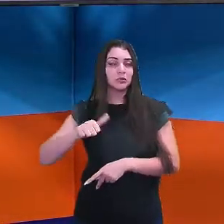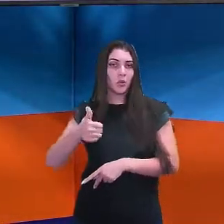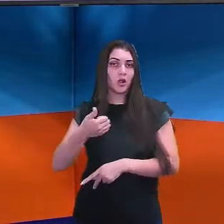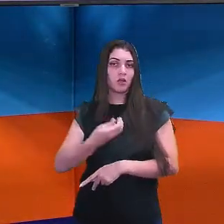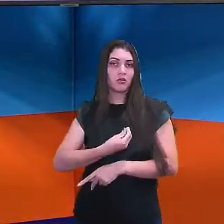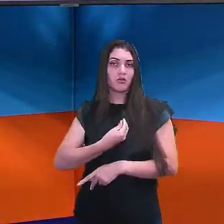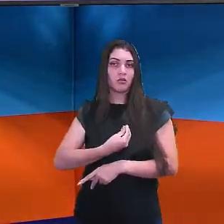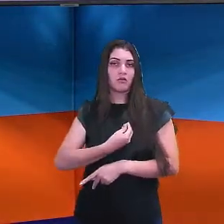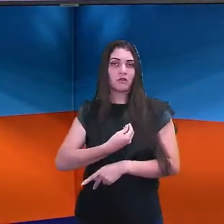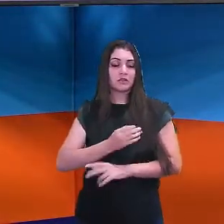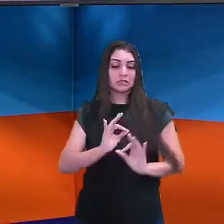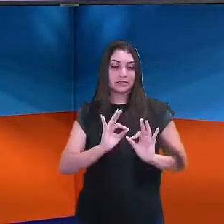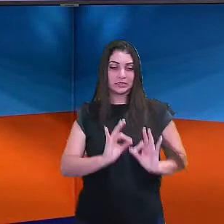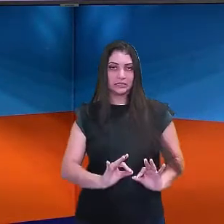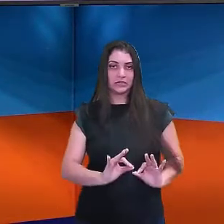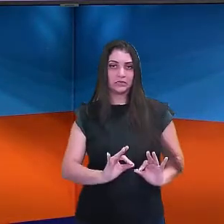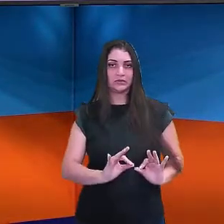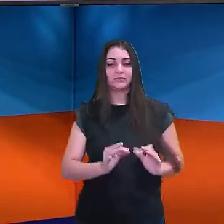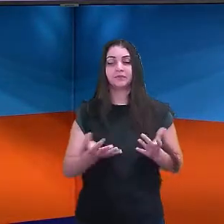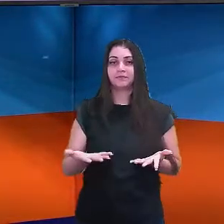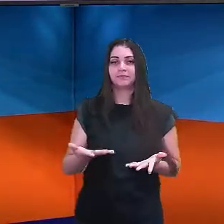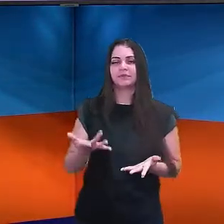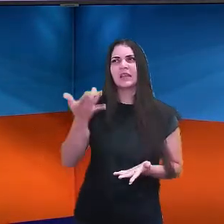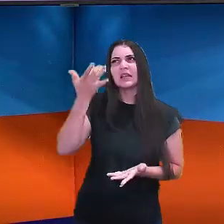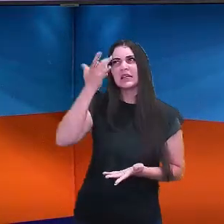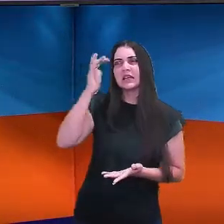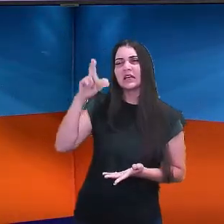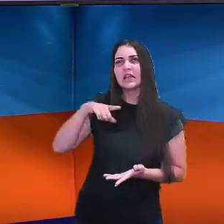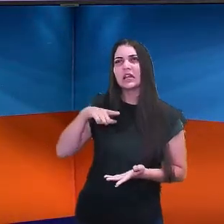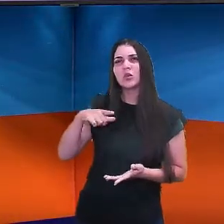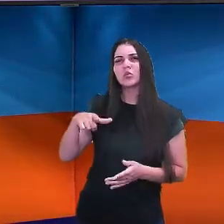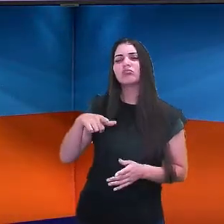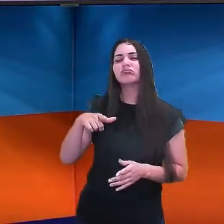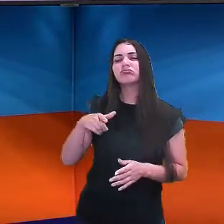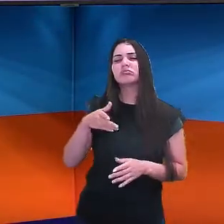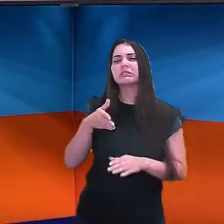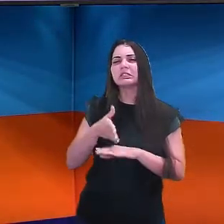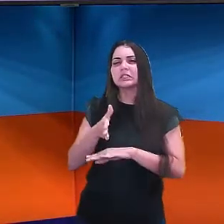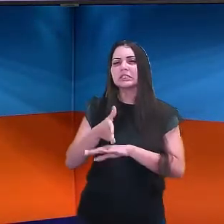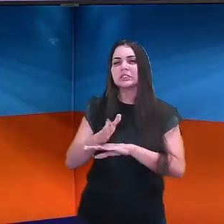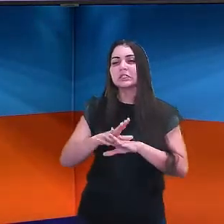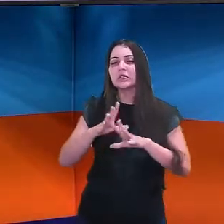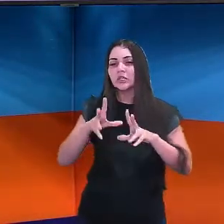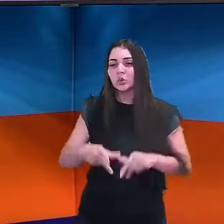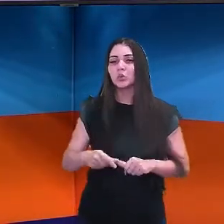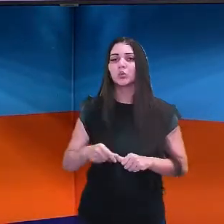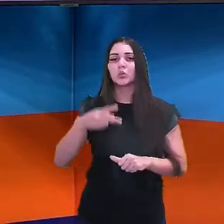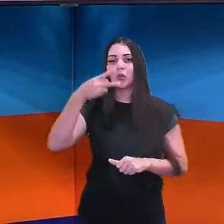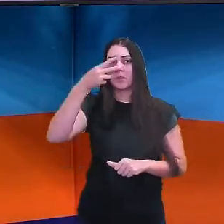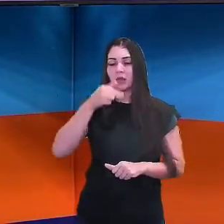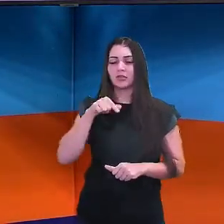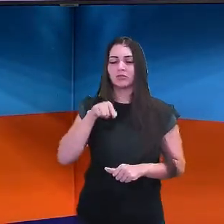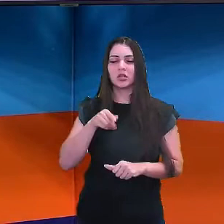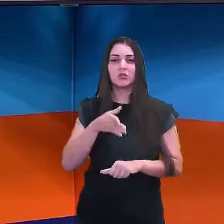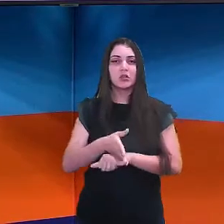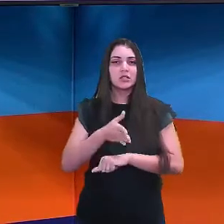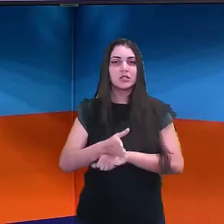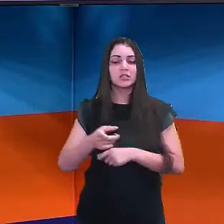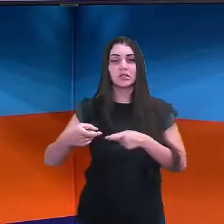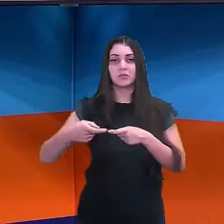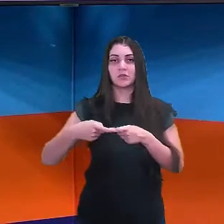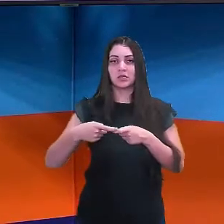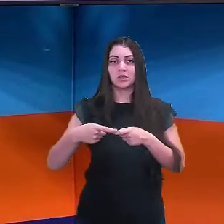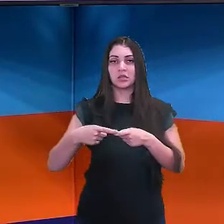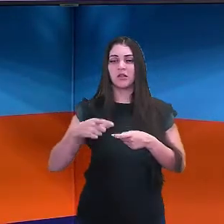vida adequada? Será que eu estou tendo acesso a tudo mesmo? Será que eu estou tendo acesso a essa medicina que faz com que